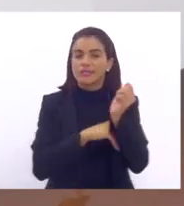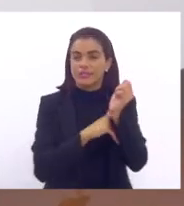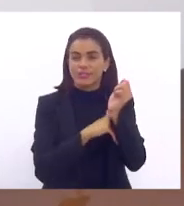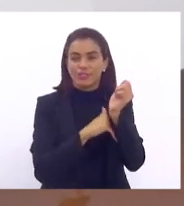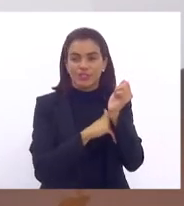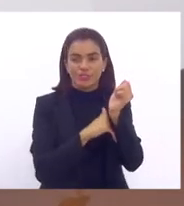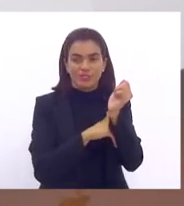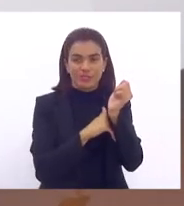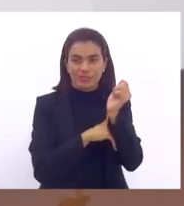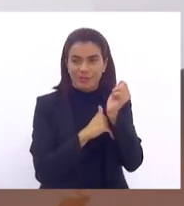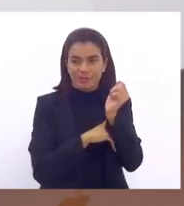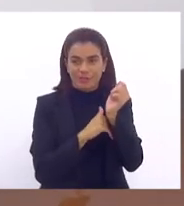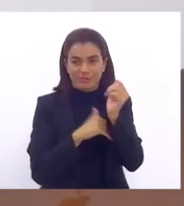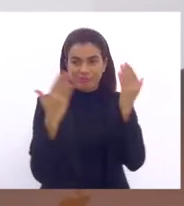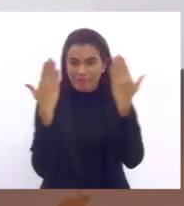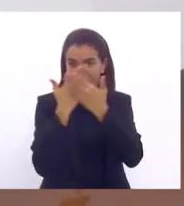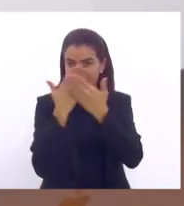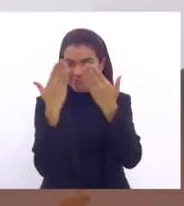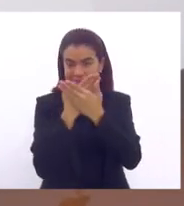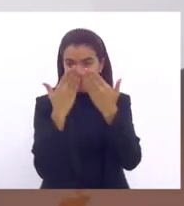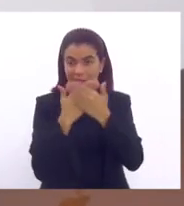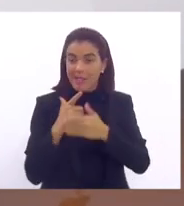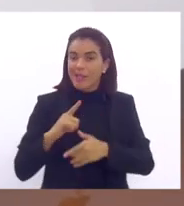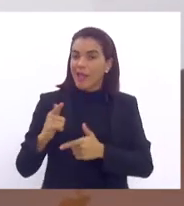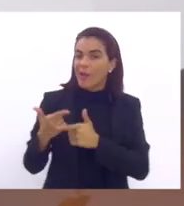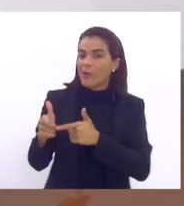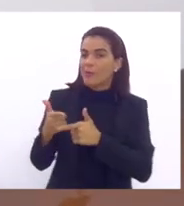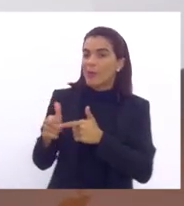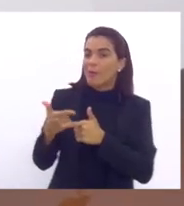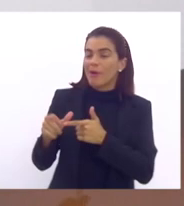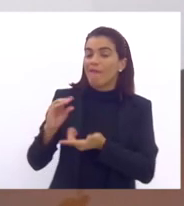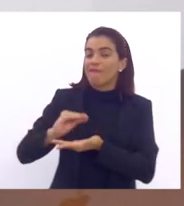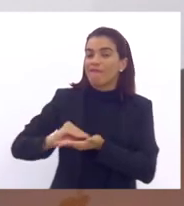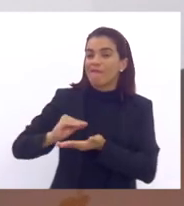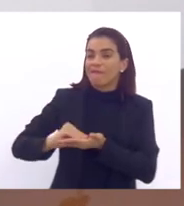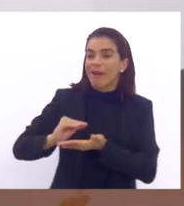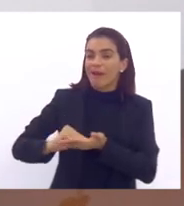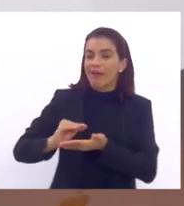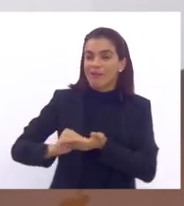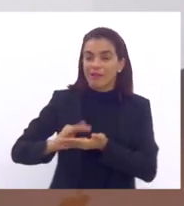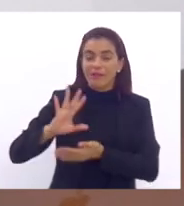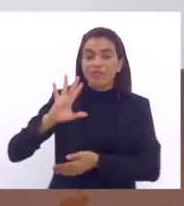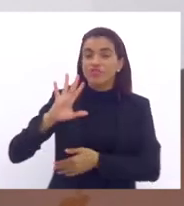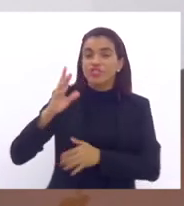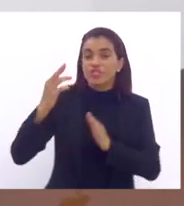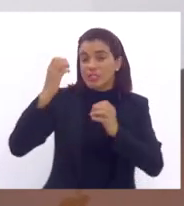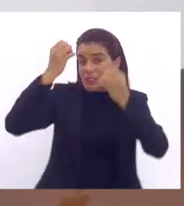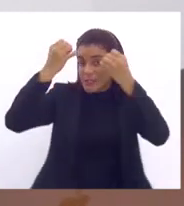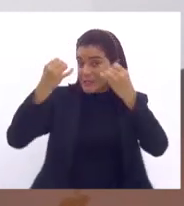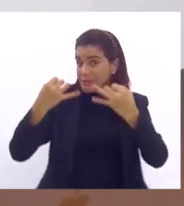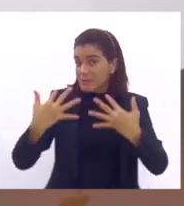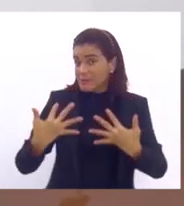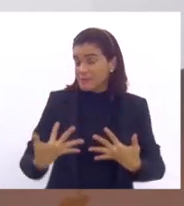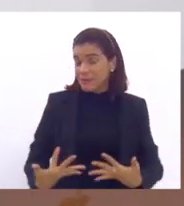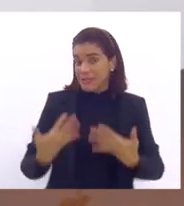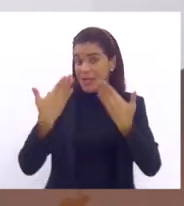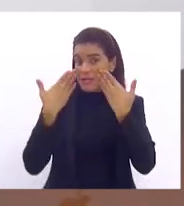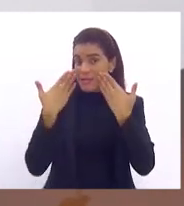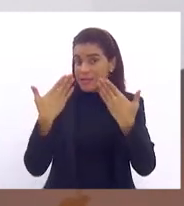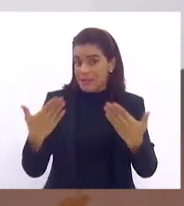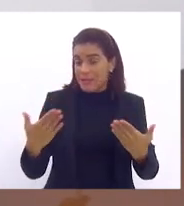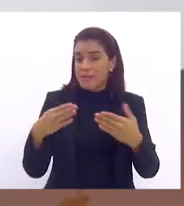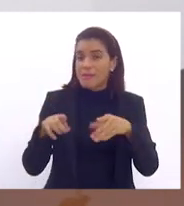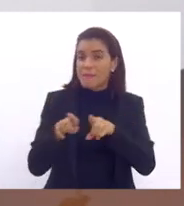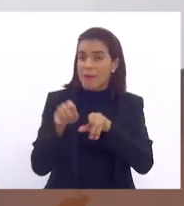né Então existe um problema aqui que é a falta de razões explícitas de razões